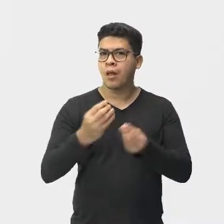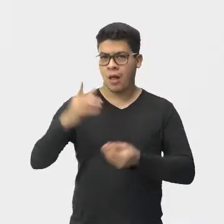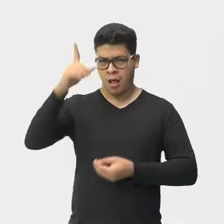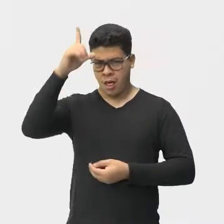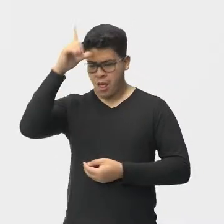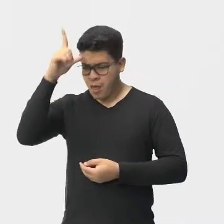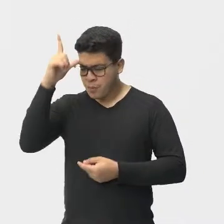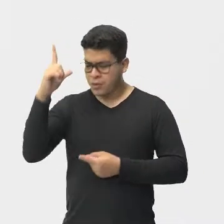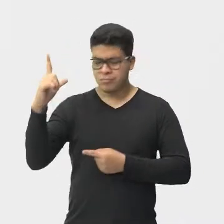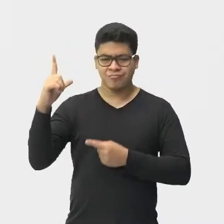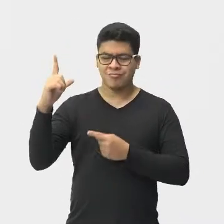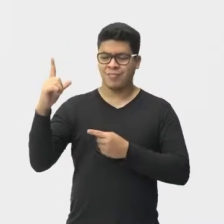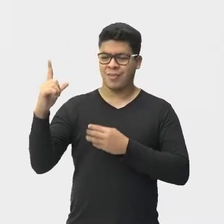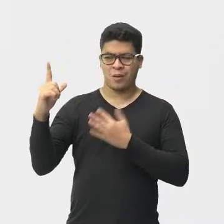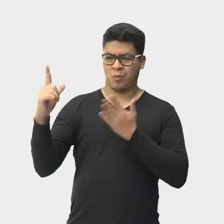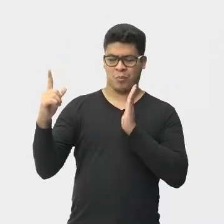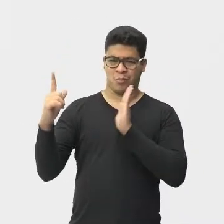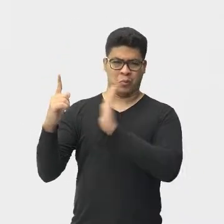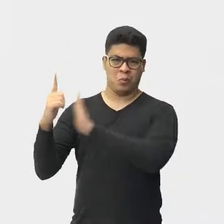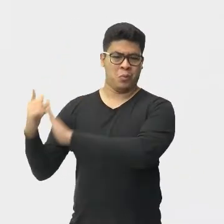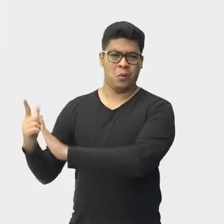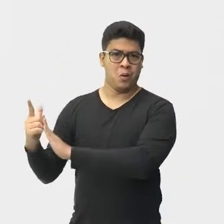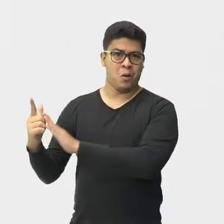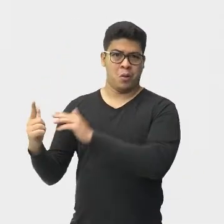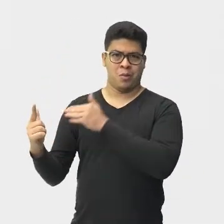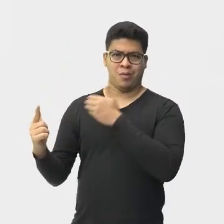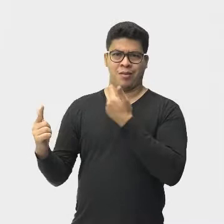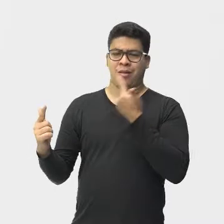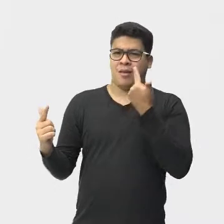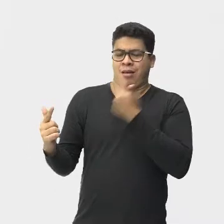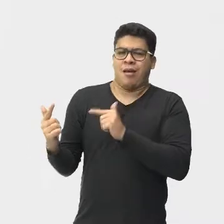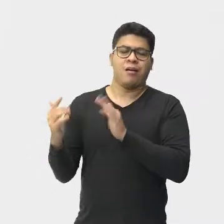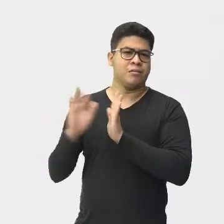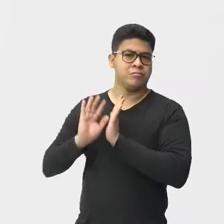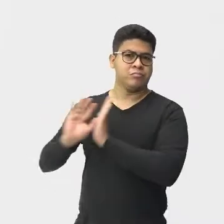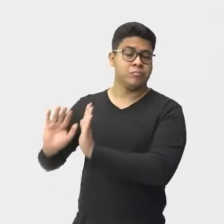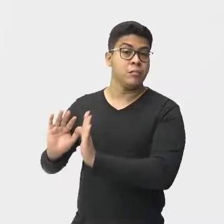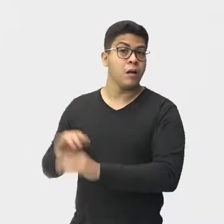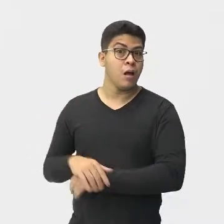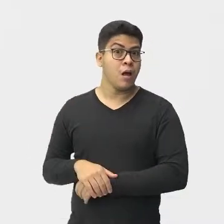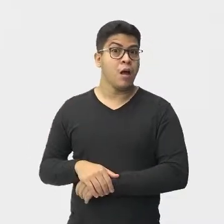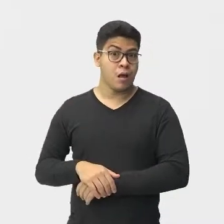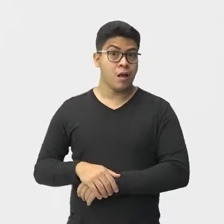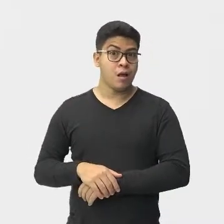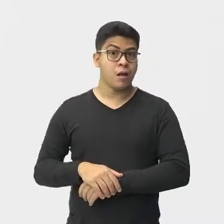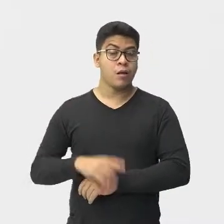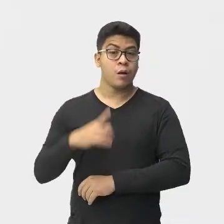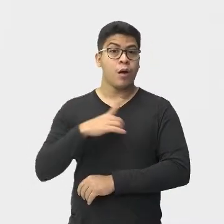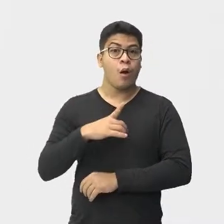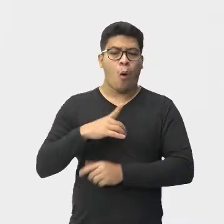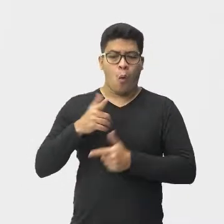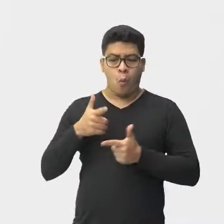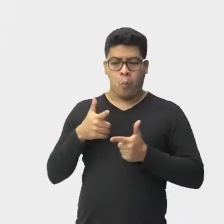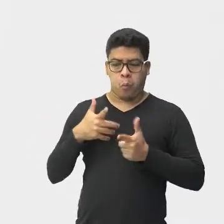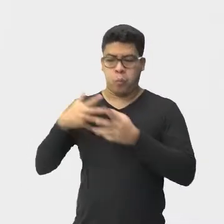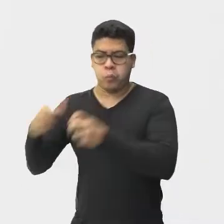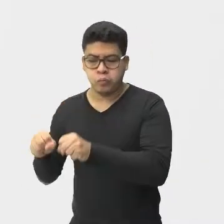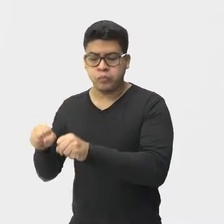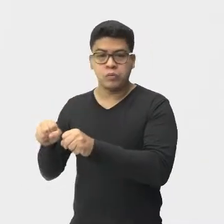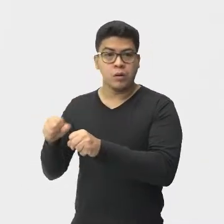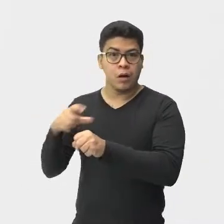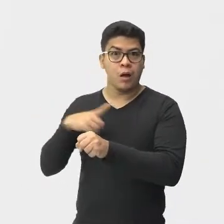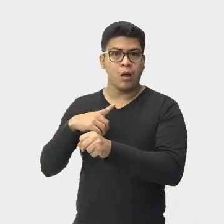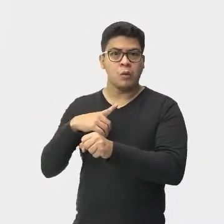que eles estavam planejando, o que ia acontecer. Então eles começam a chamar esse ataque, que leva aí cerca de um